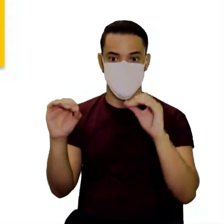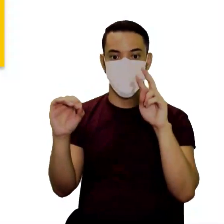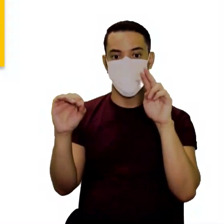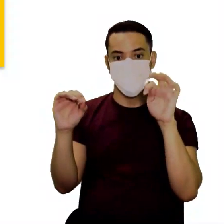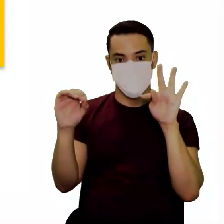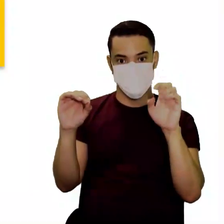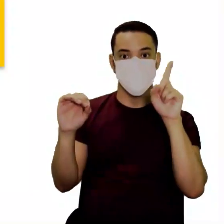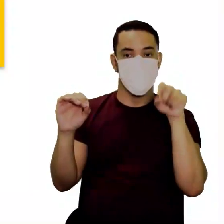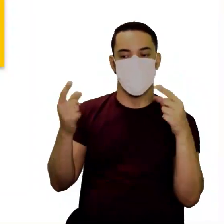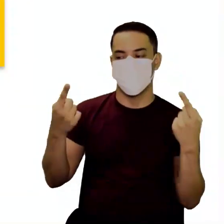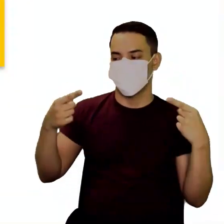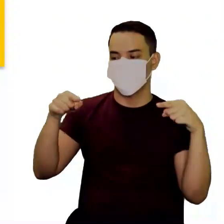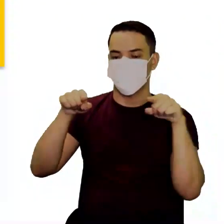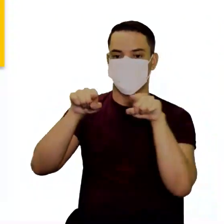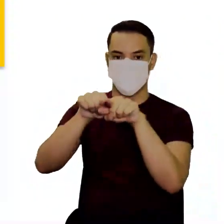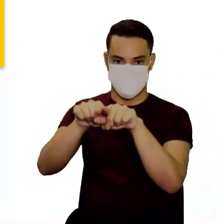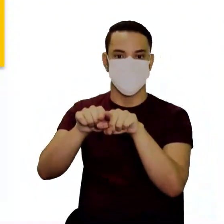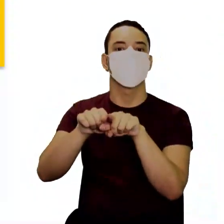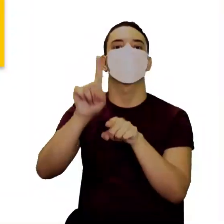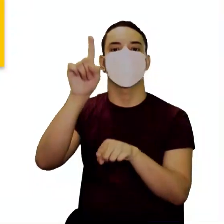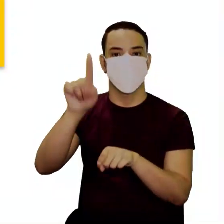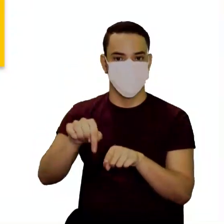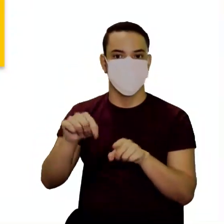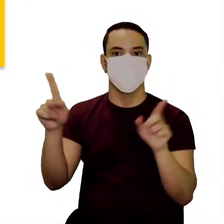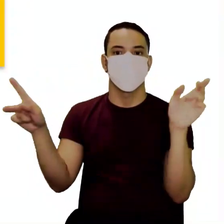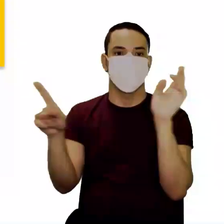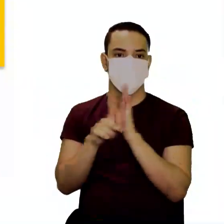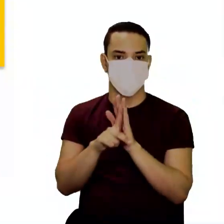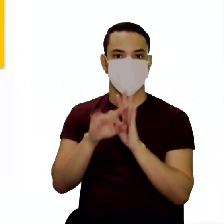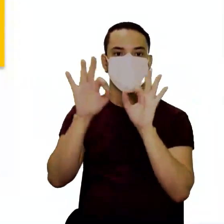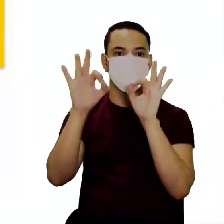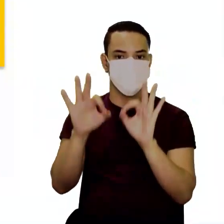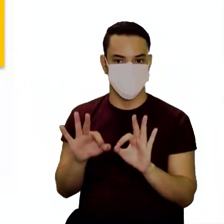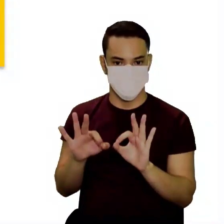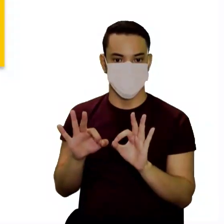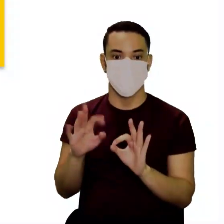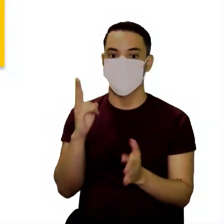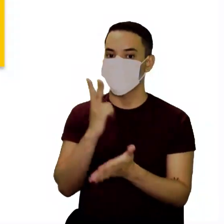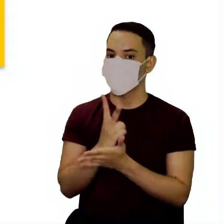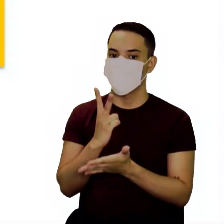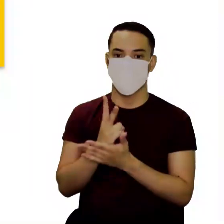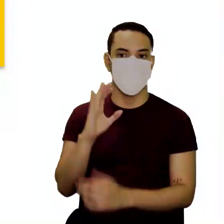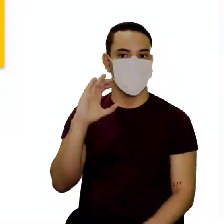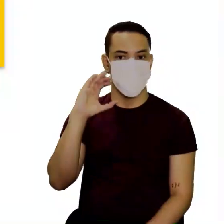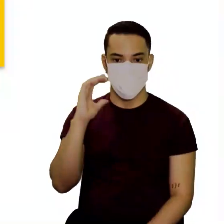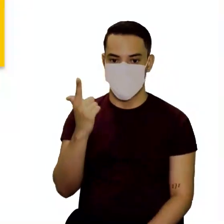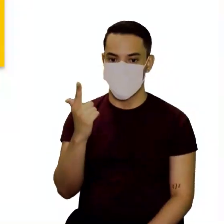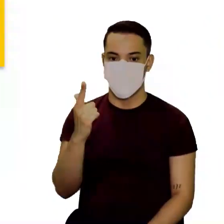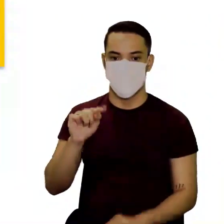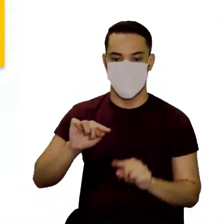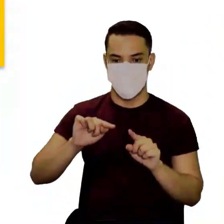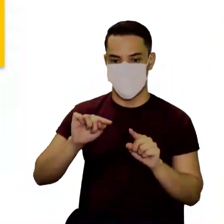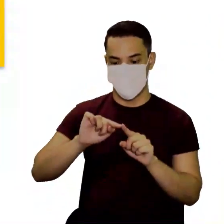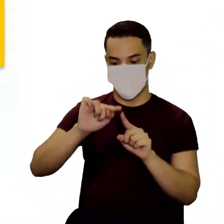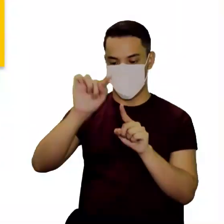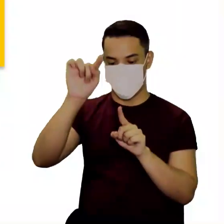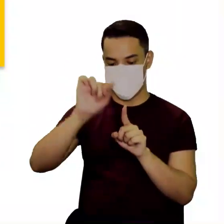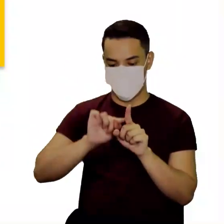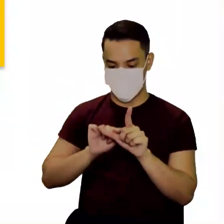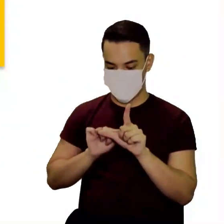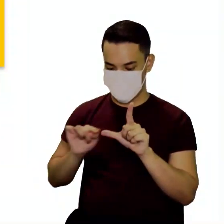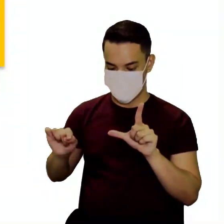é constante, é ôhmico. Vai dar, com certeza, um gráfico do tipo, né? Que você